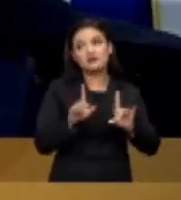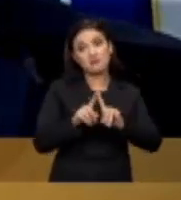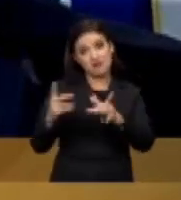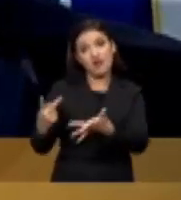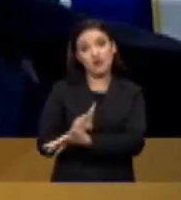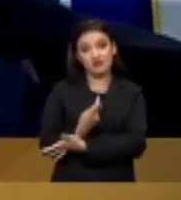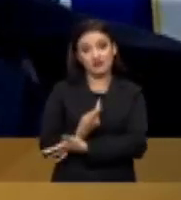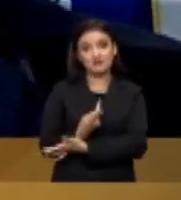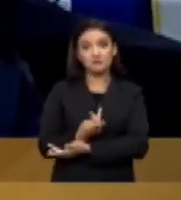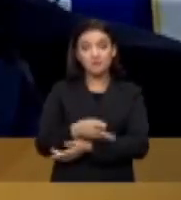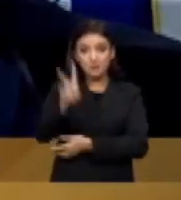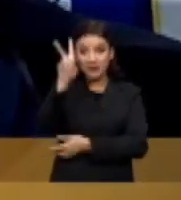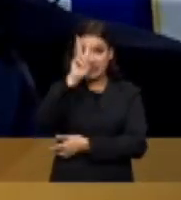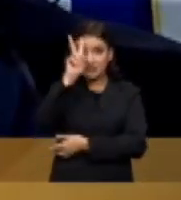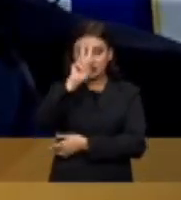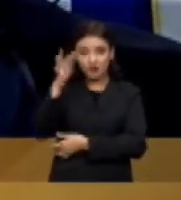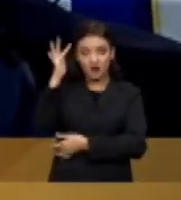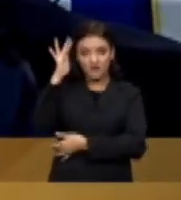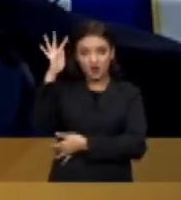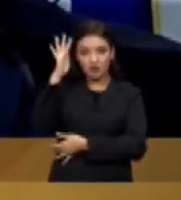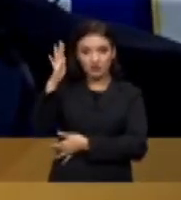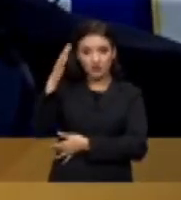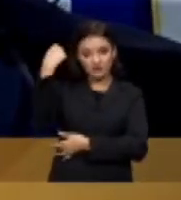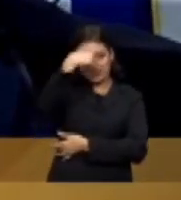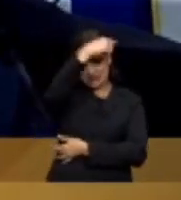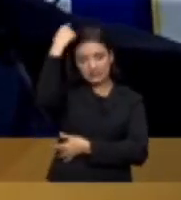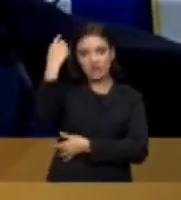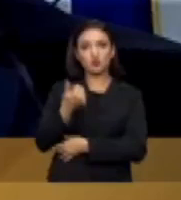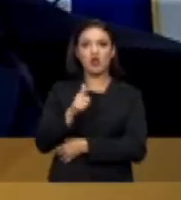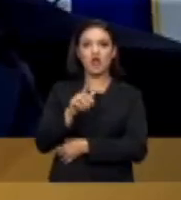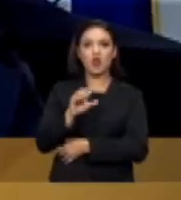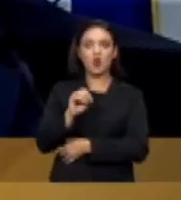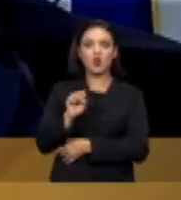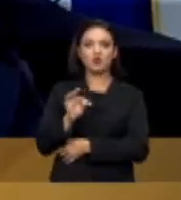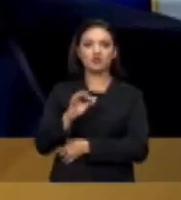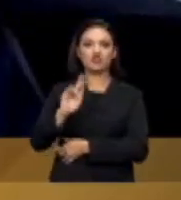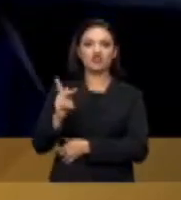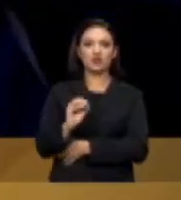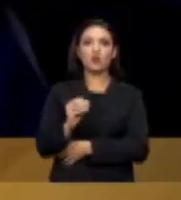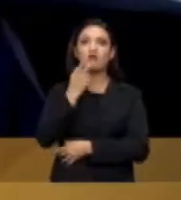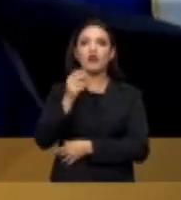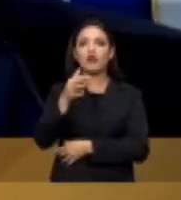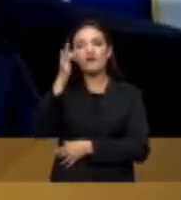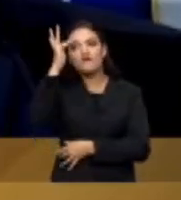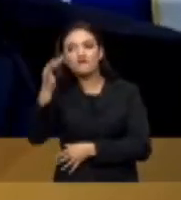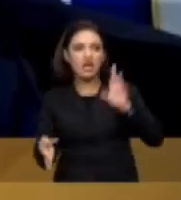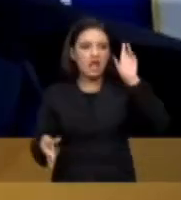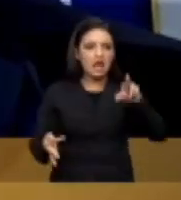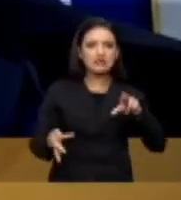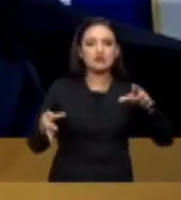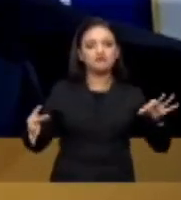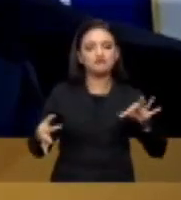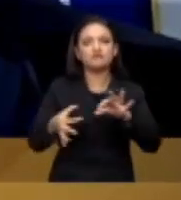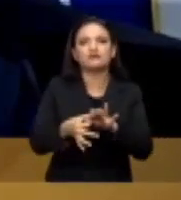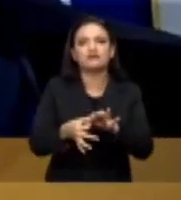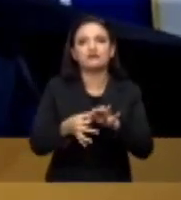Nos escritos filosóficos de Santo Agostinho, fé e razão harmonizam-se em uma relação de circularidade, onde ambas